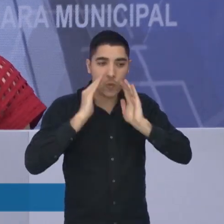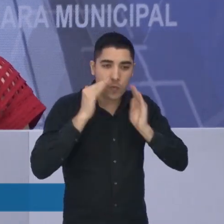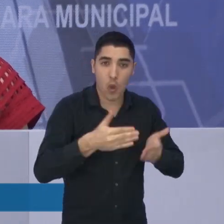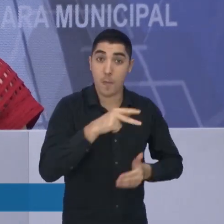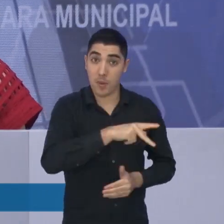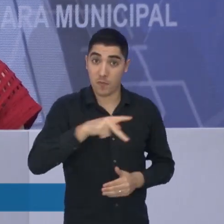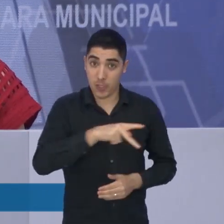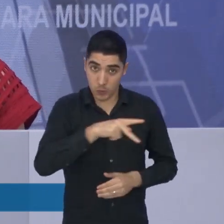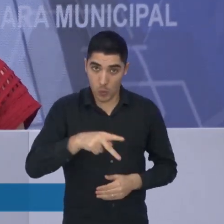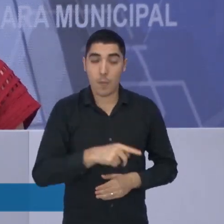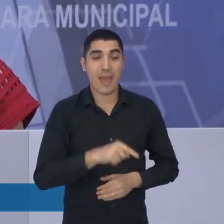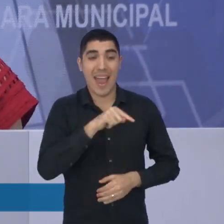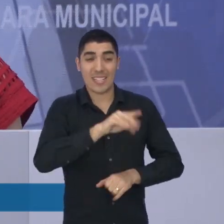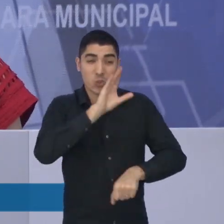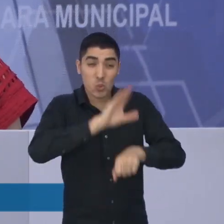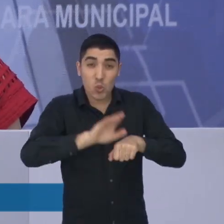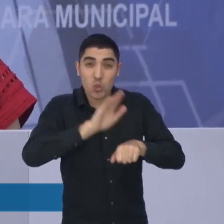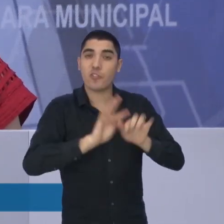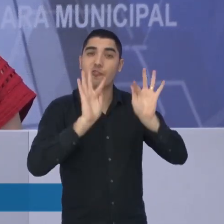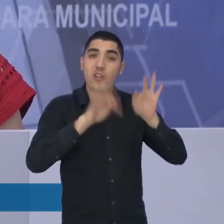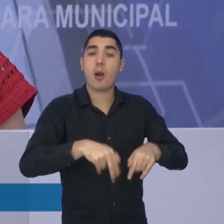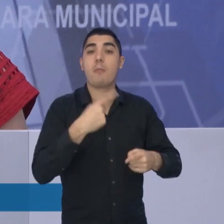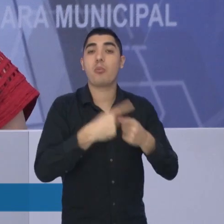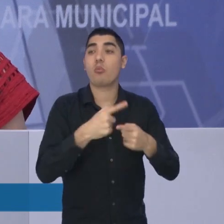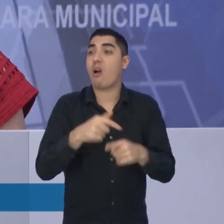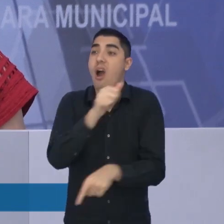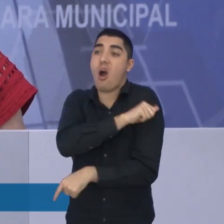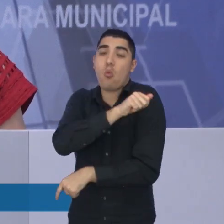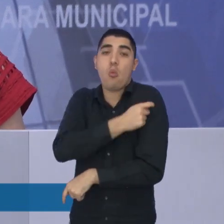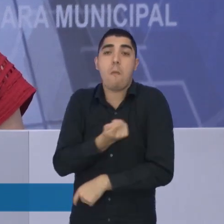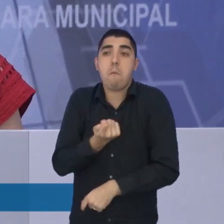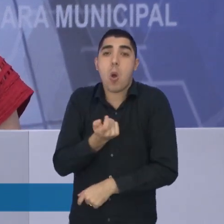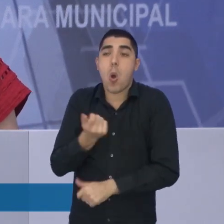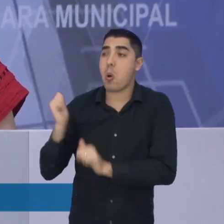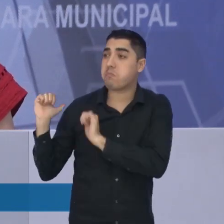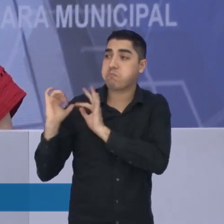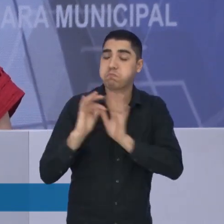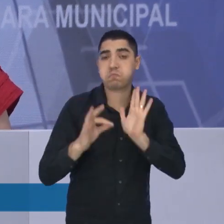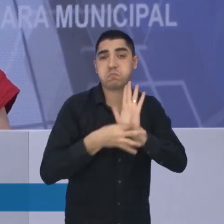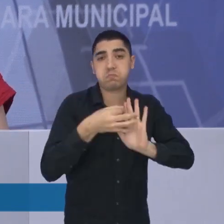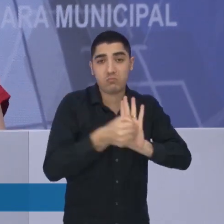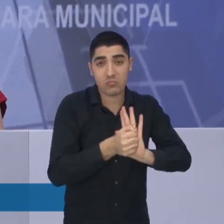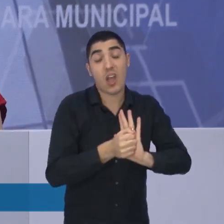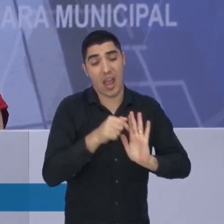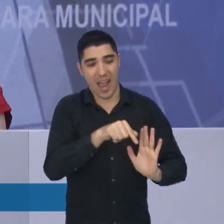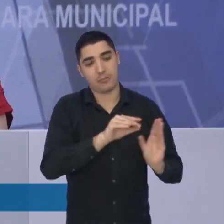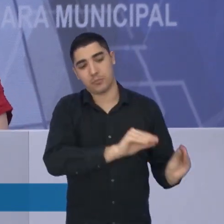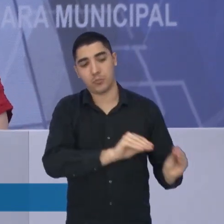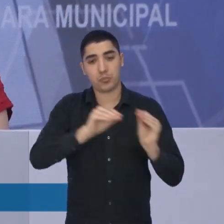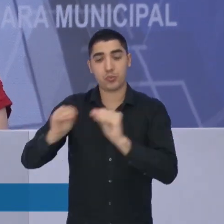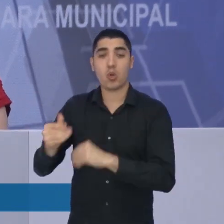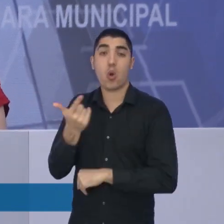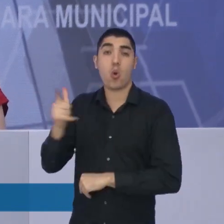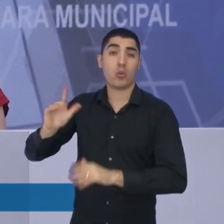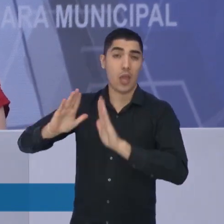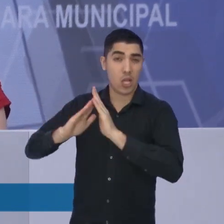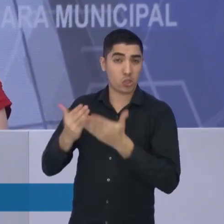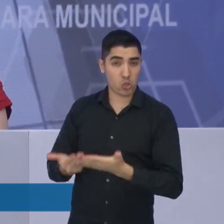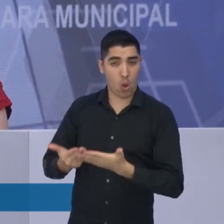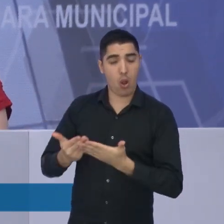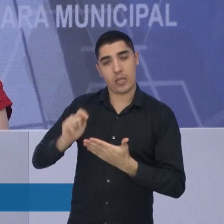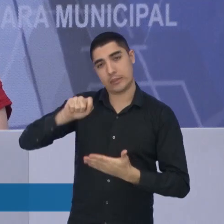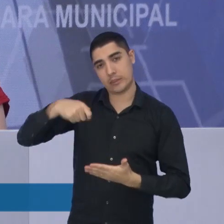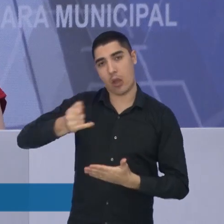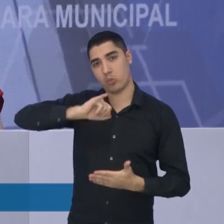no colégio por falta de alunos, e os alunos transferidos por Colégio Estadual João Cursino. Nessa